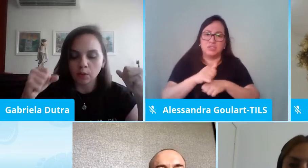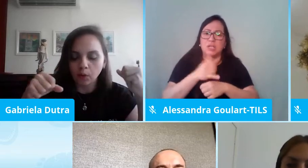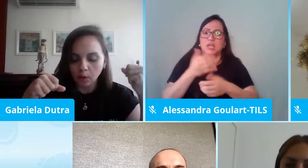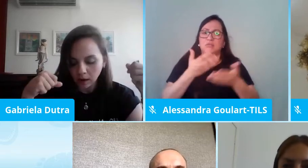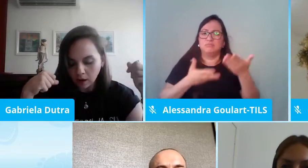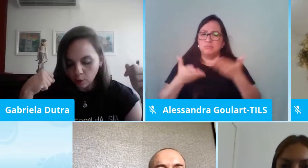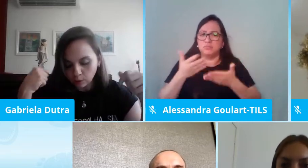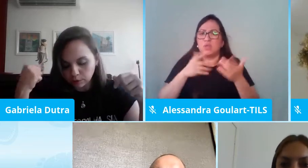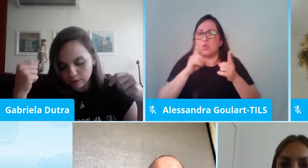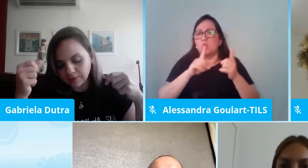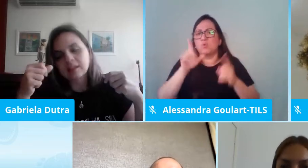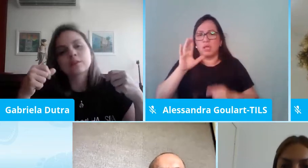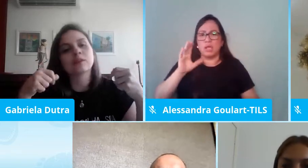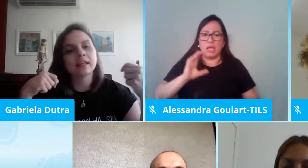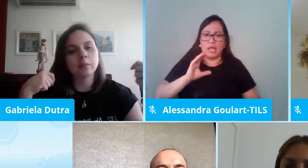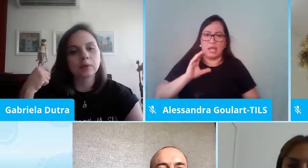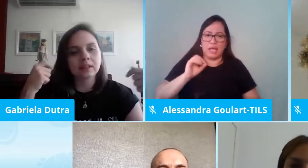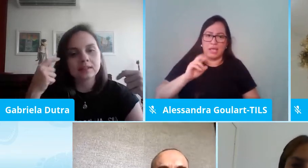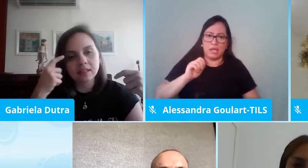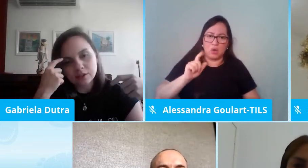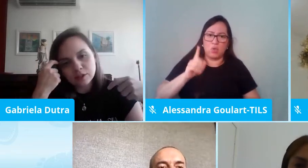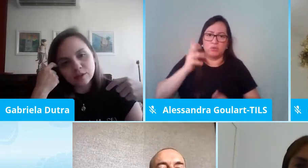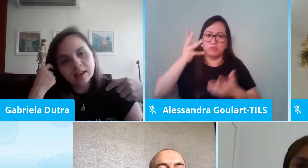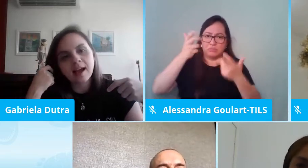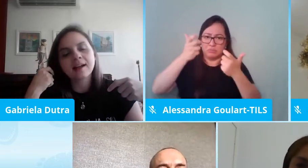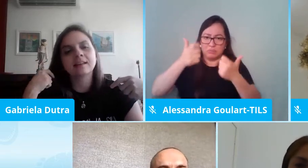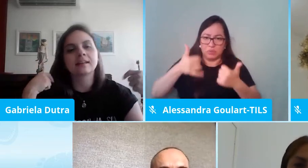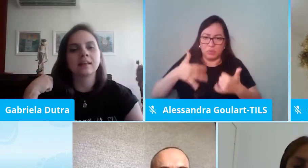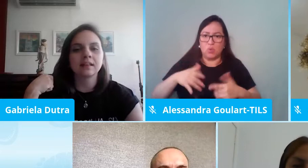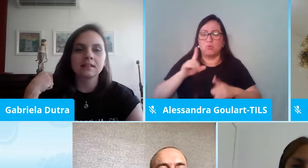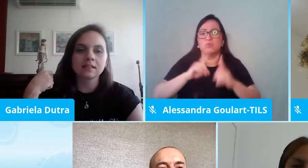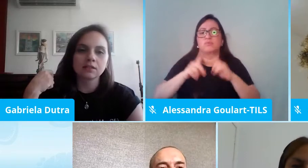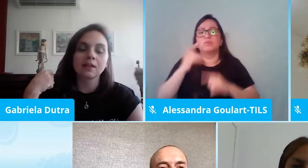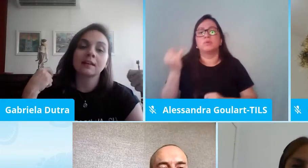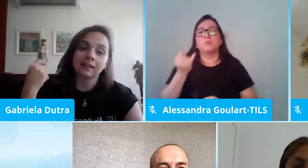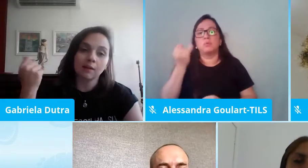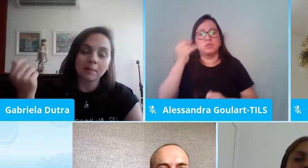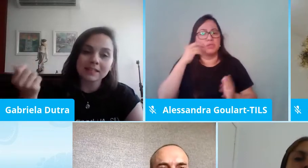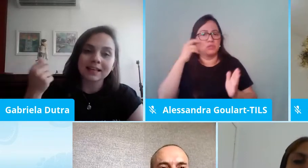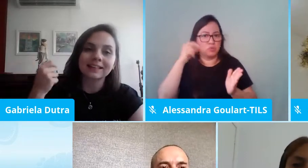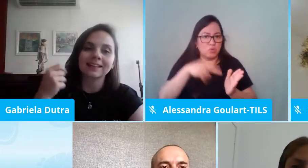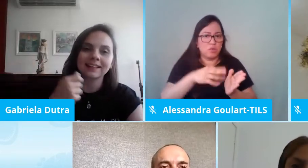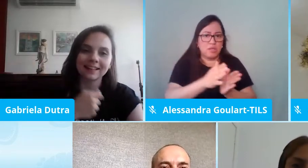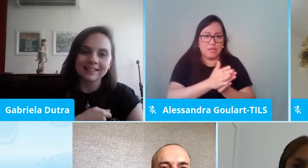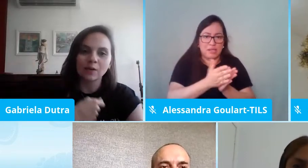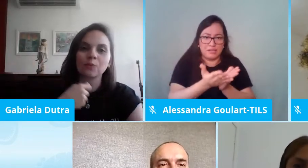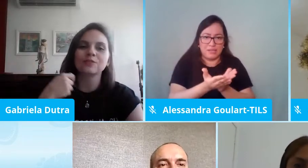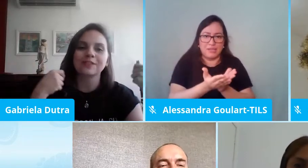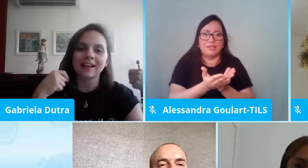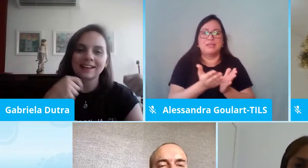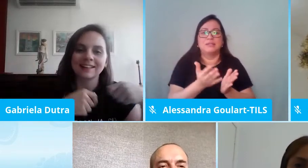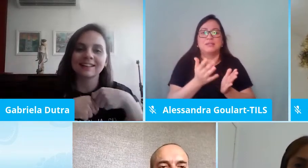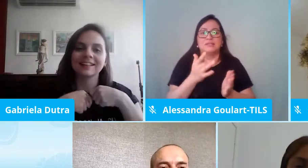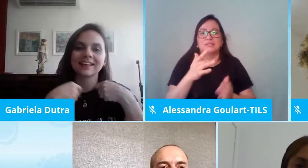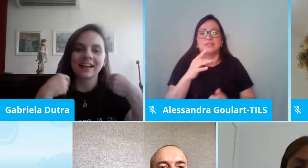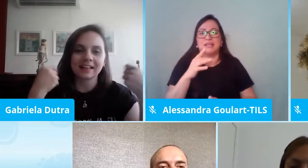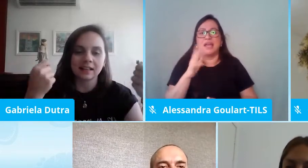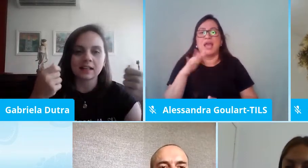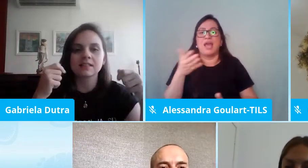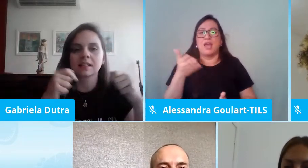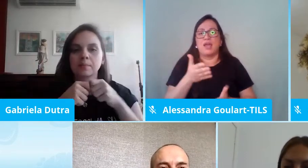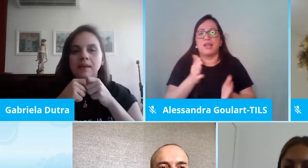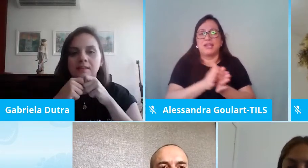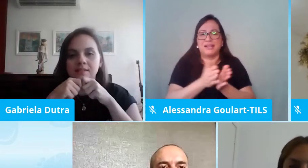Carol citou, outros falando, né, da importância da gente olhar a caderneta, que não é mais caderneta de saúde, né? A caderneta